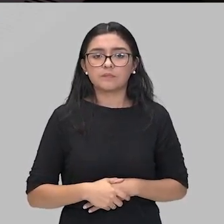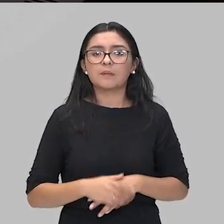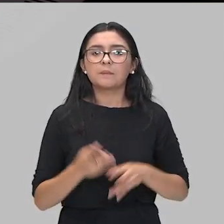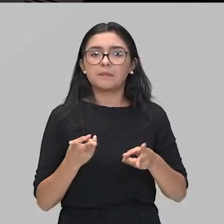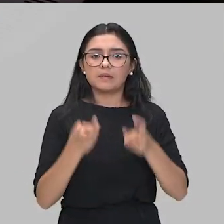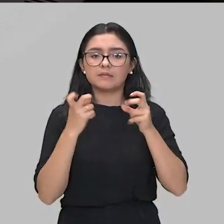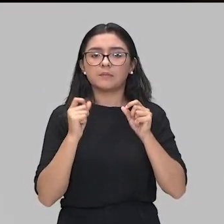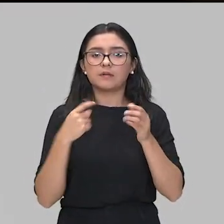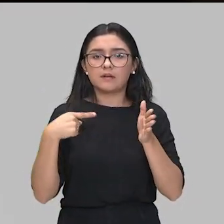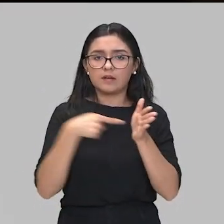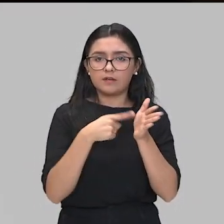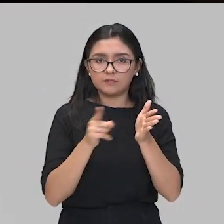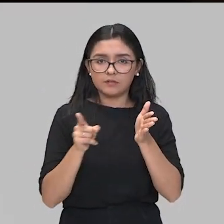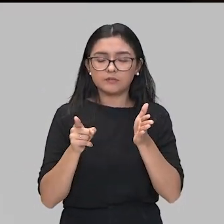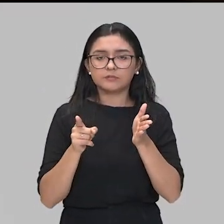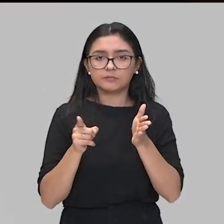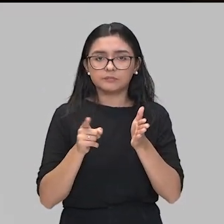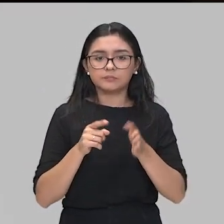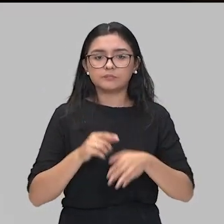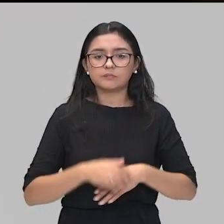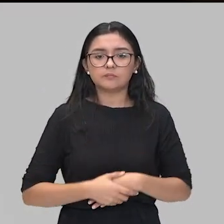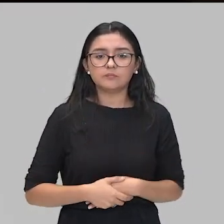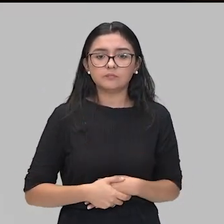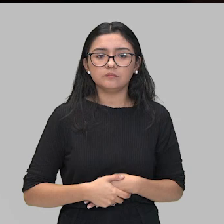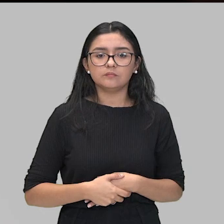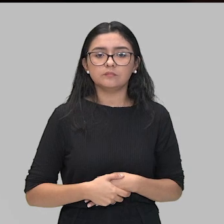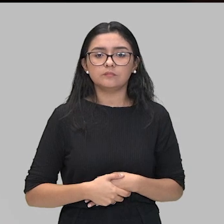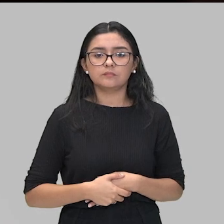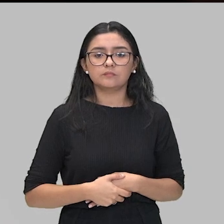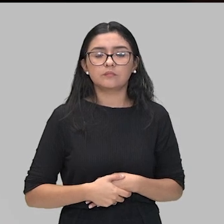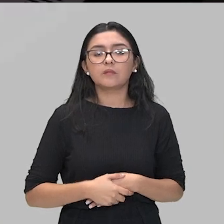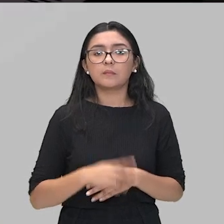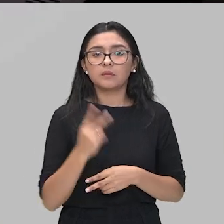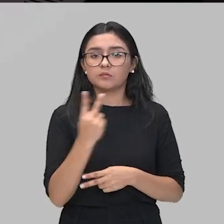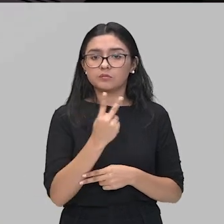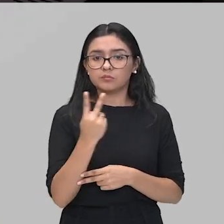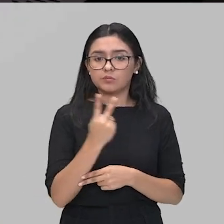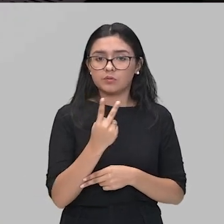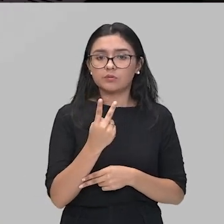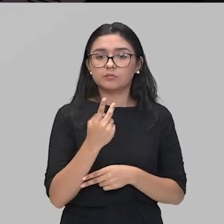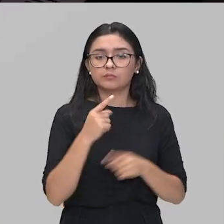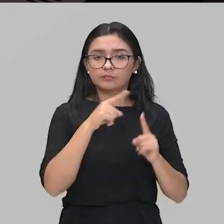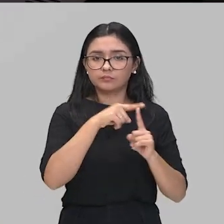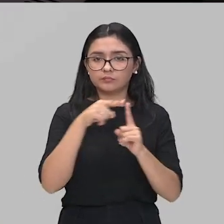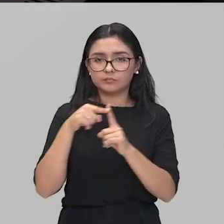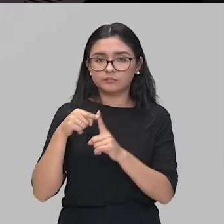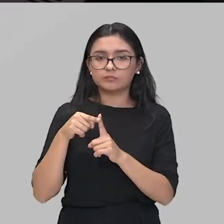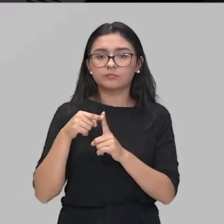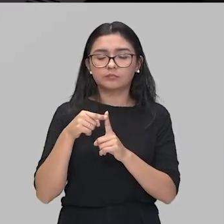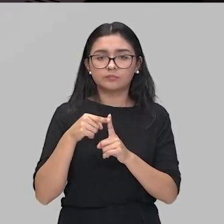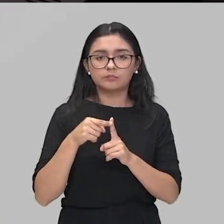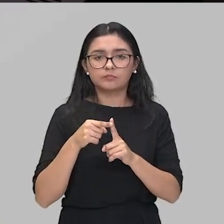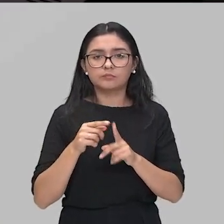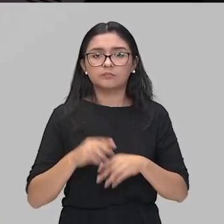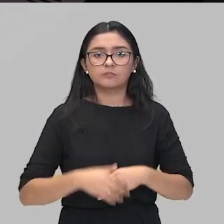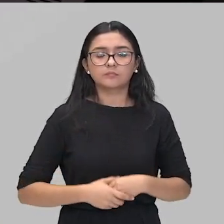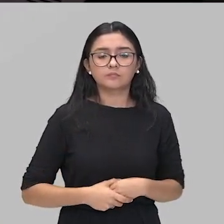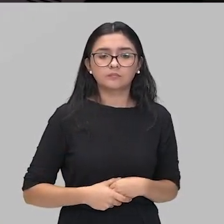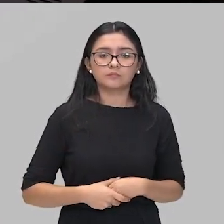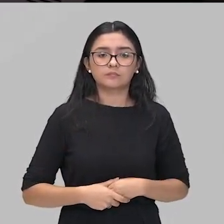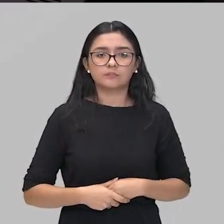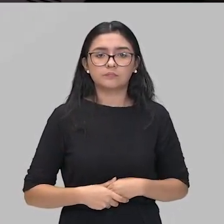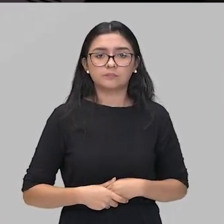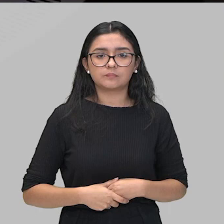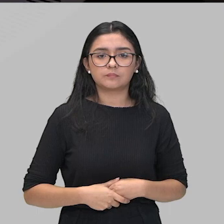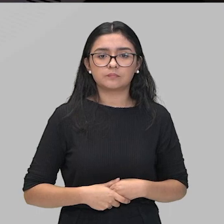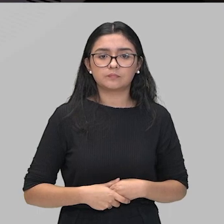é observado aqui. Ou seja, para ângulos incidentes maiores que o ângulo crítico,